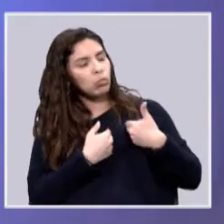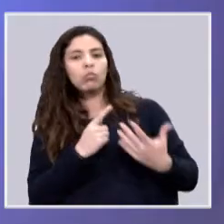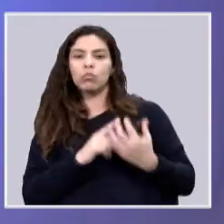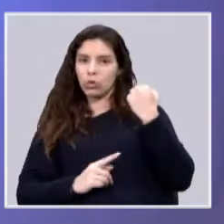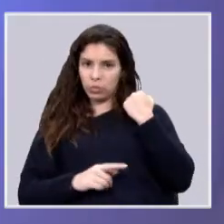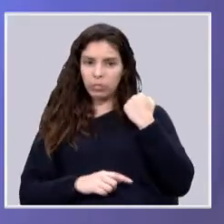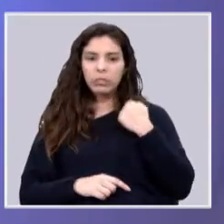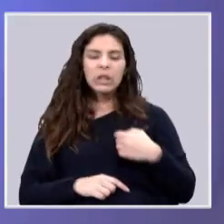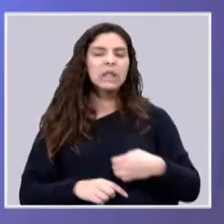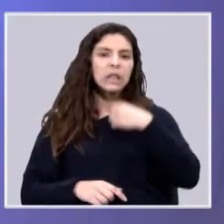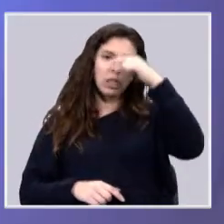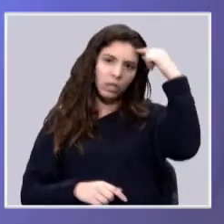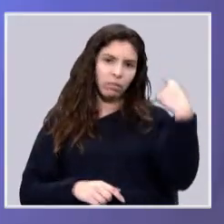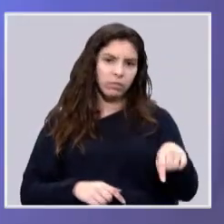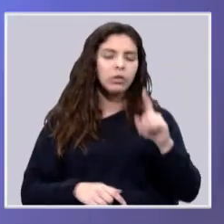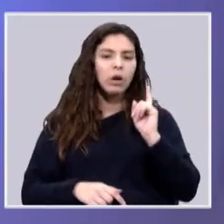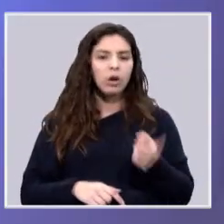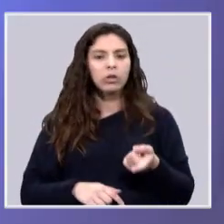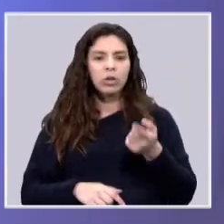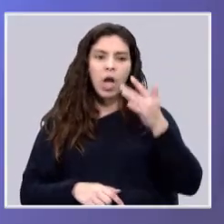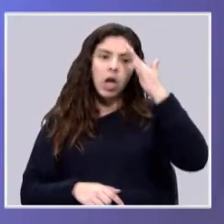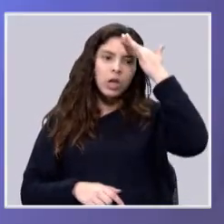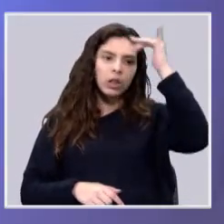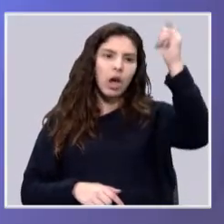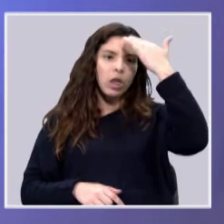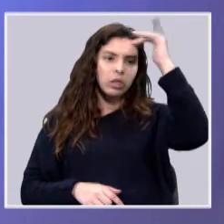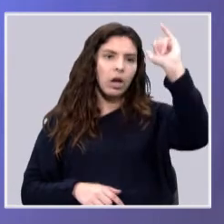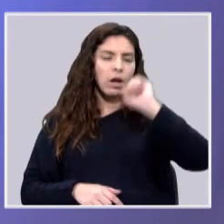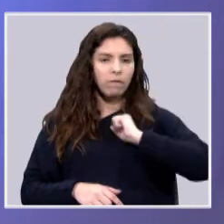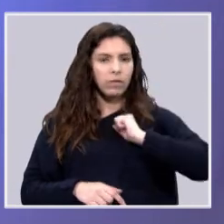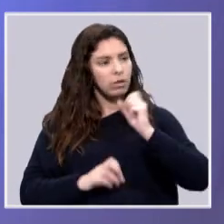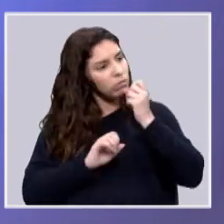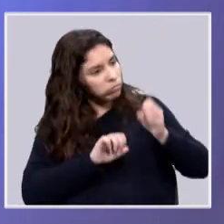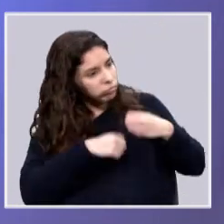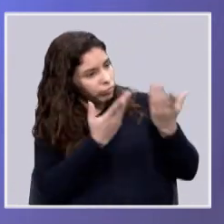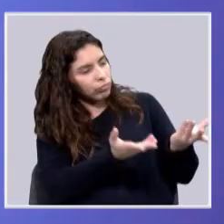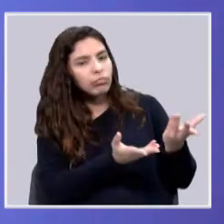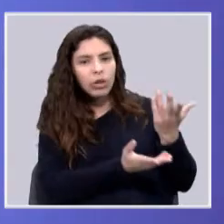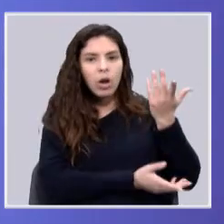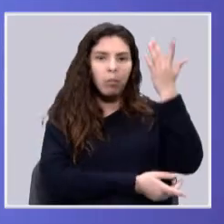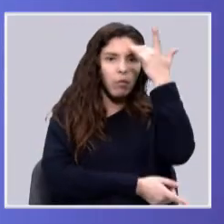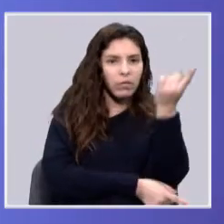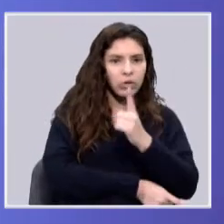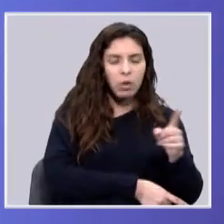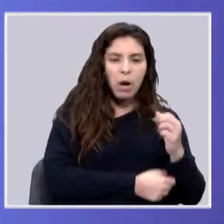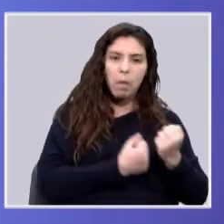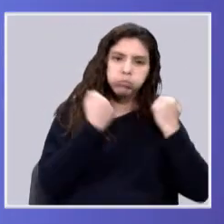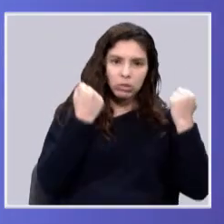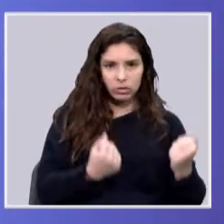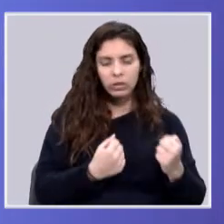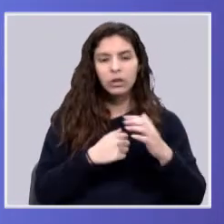conseguimos. Tive alguma dificuldade em exatamente expor as minhas ideias à minha professora, exatamente por